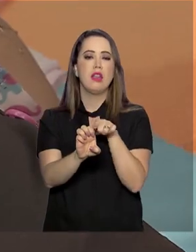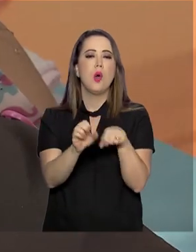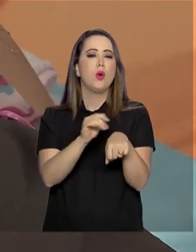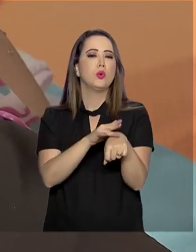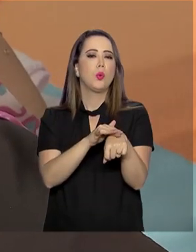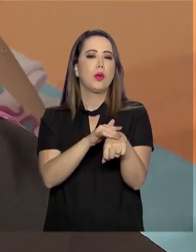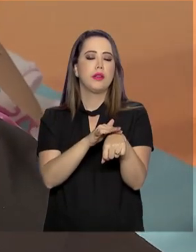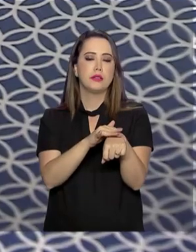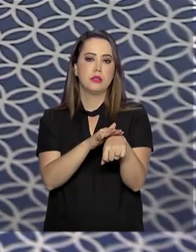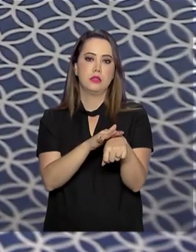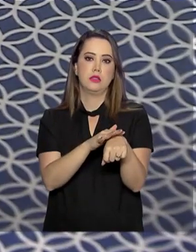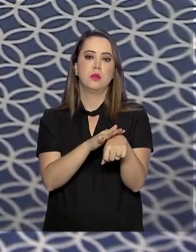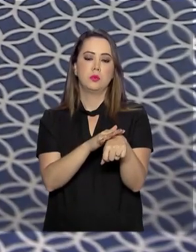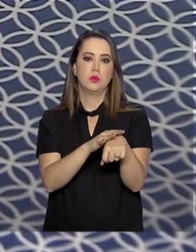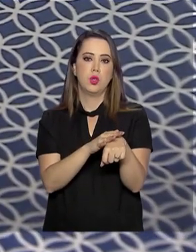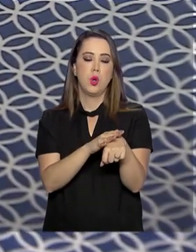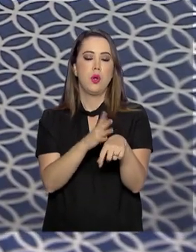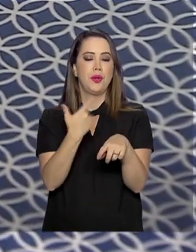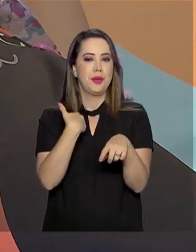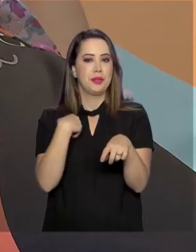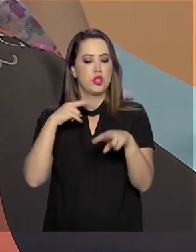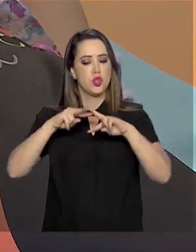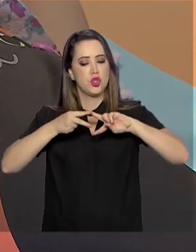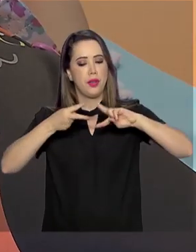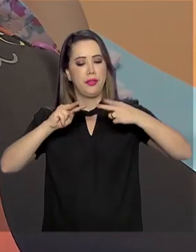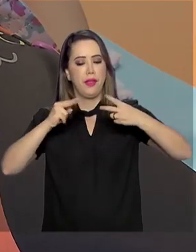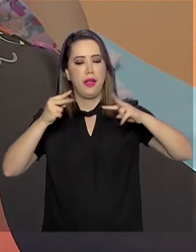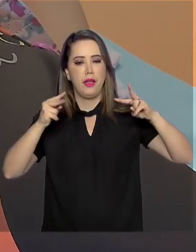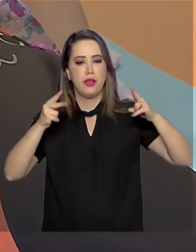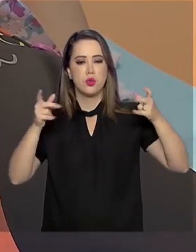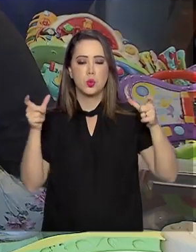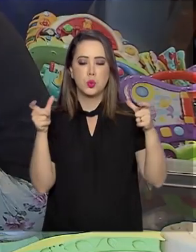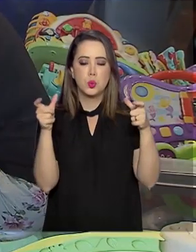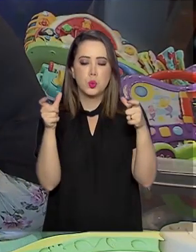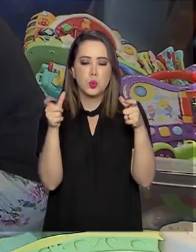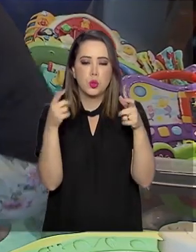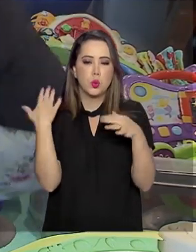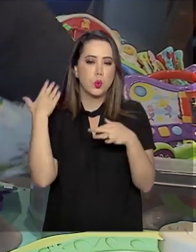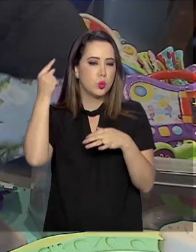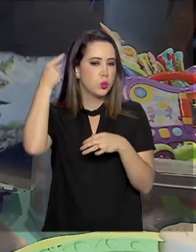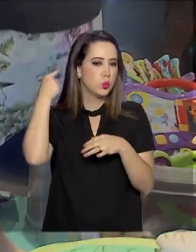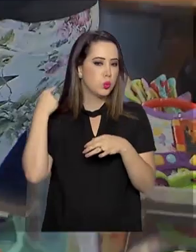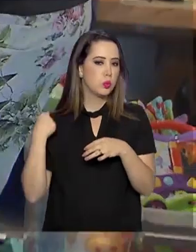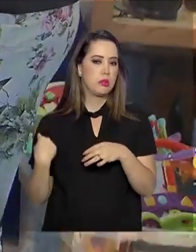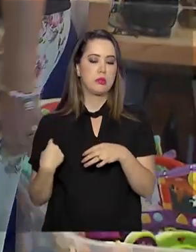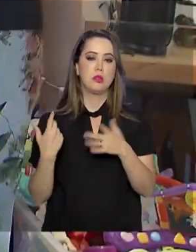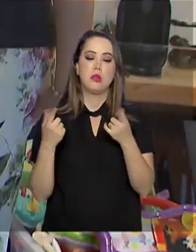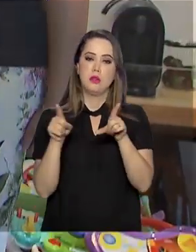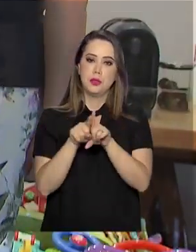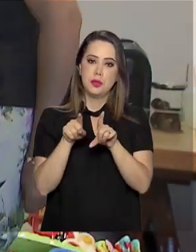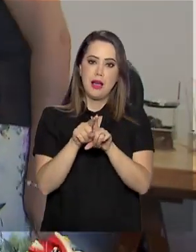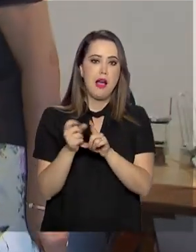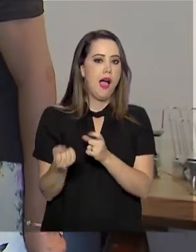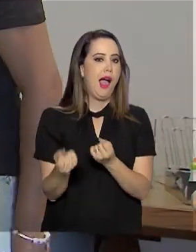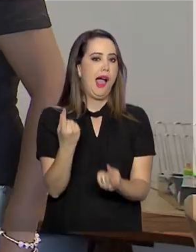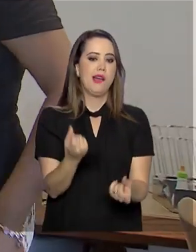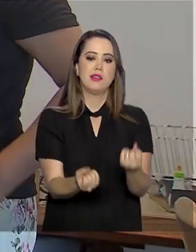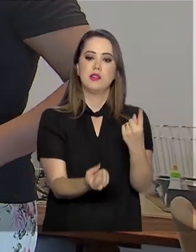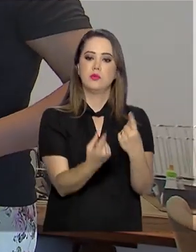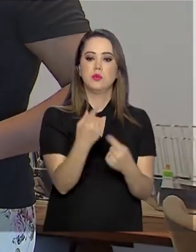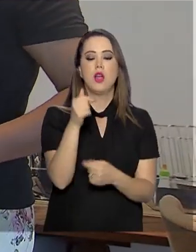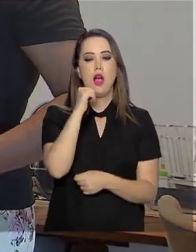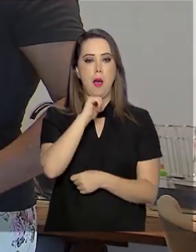tipo 1 é uma doença genética degenerativa rara a mãe daiana teve que pedir licença do trabalho